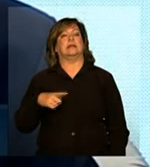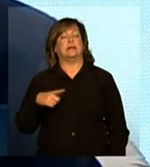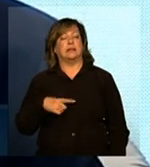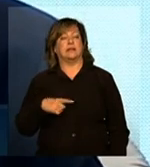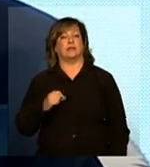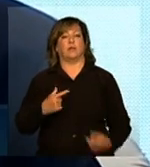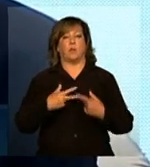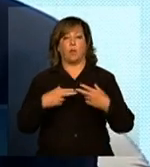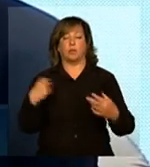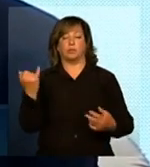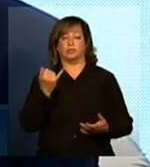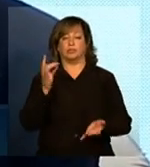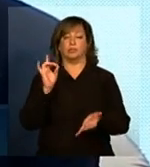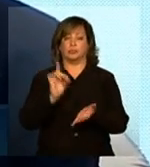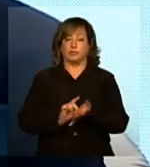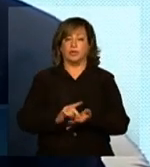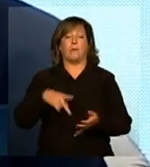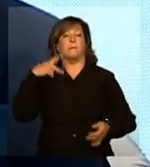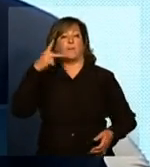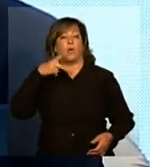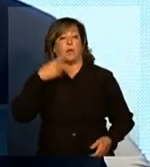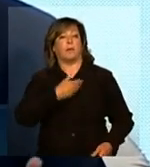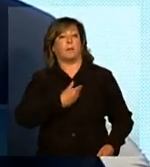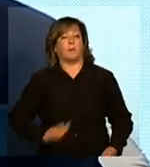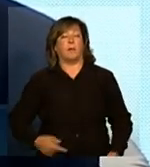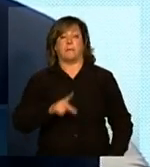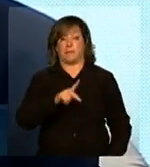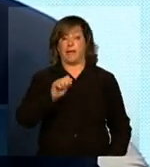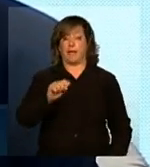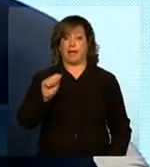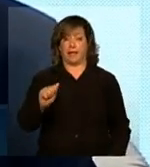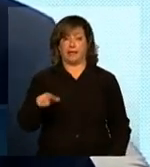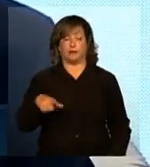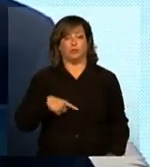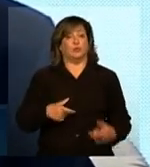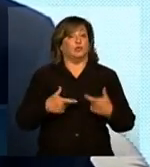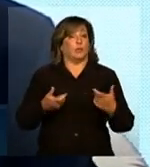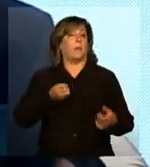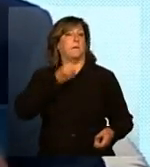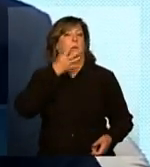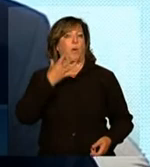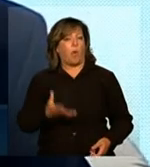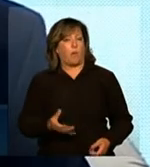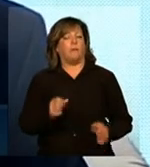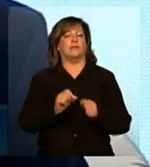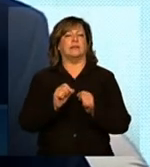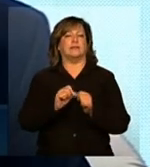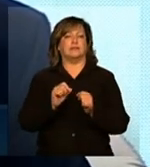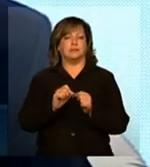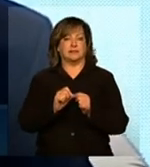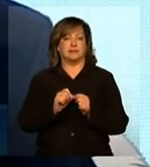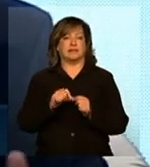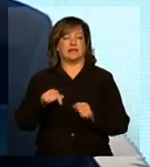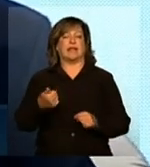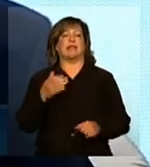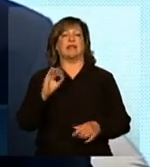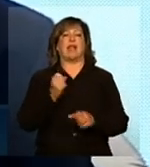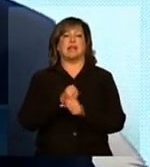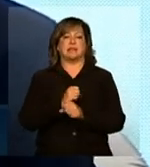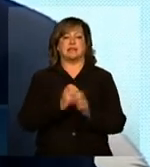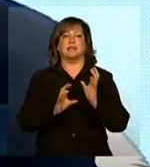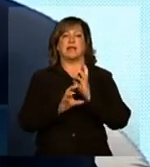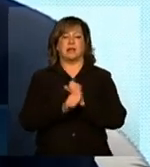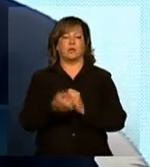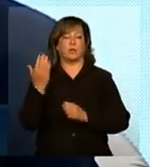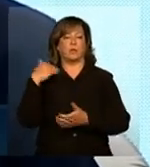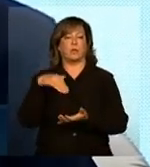concretos de uma política pública que a UPA de sucesso de construção nesses 10 anos, nessa